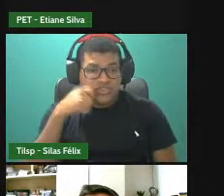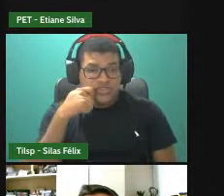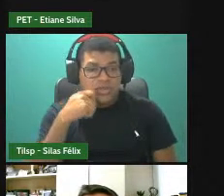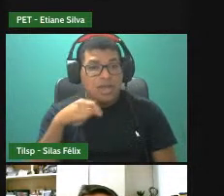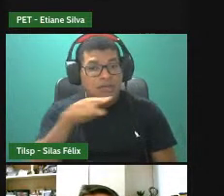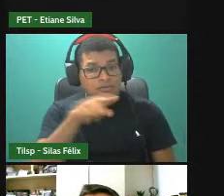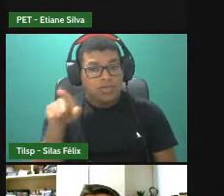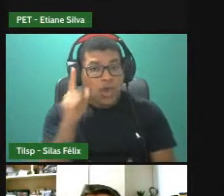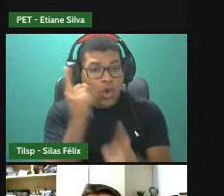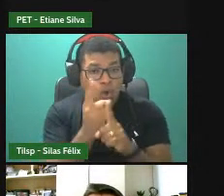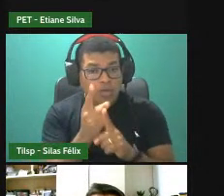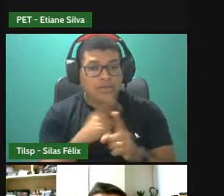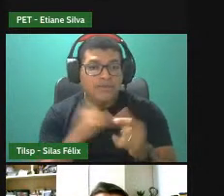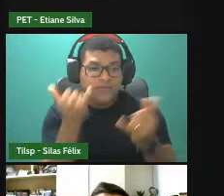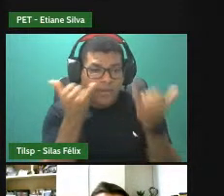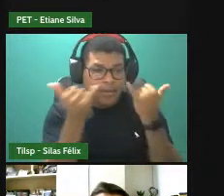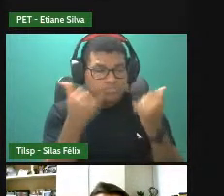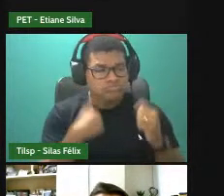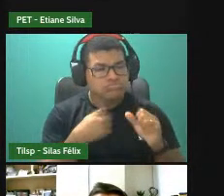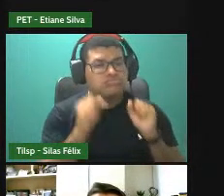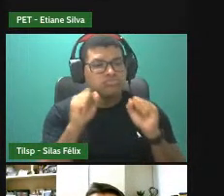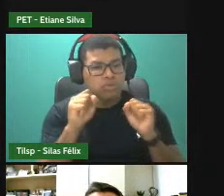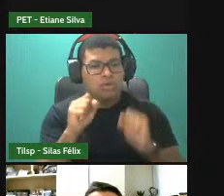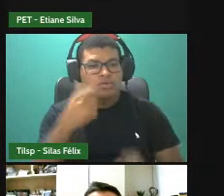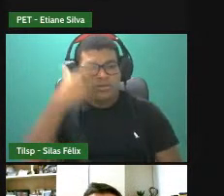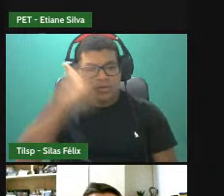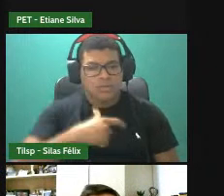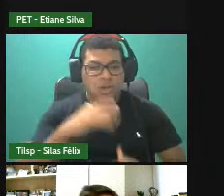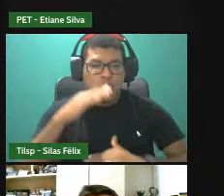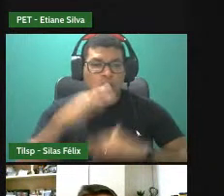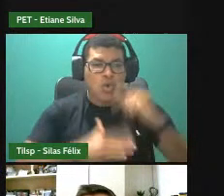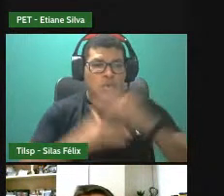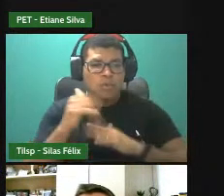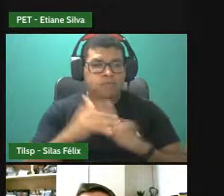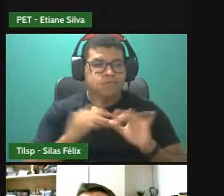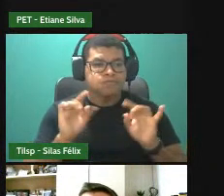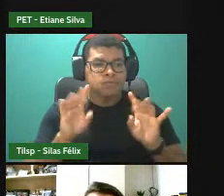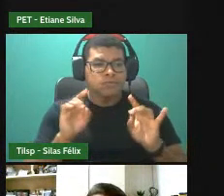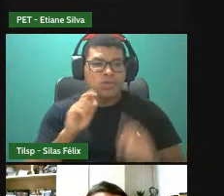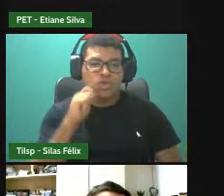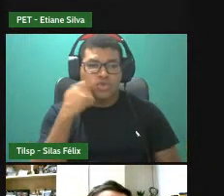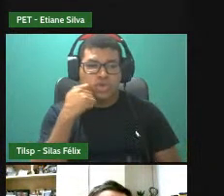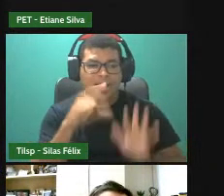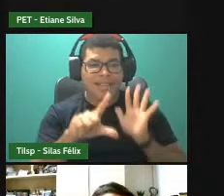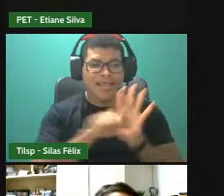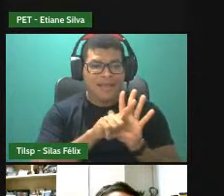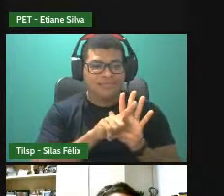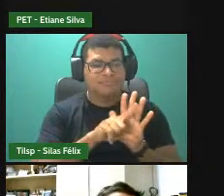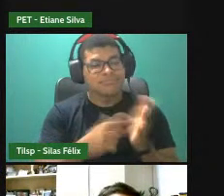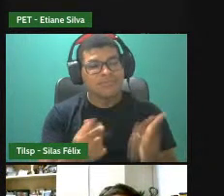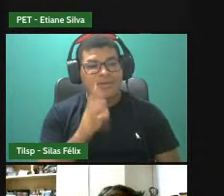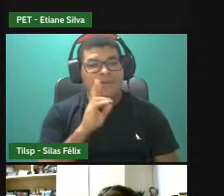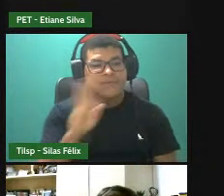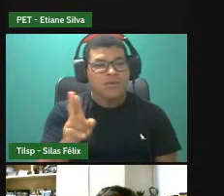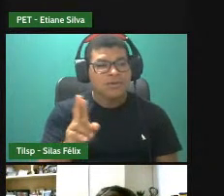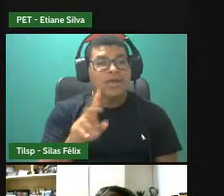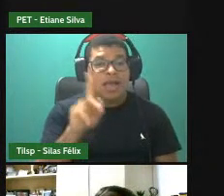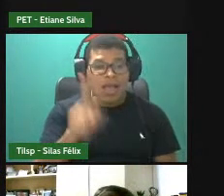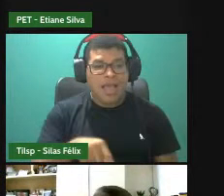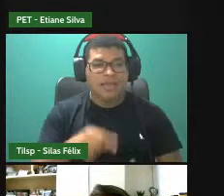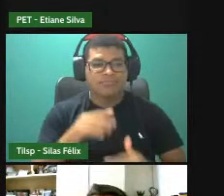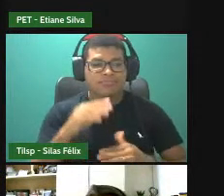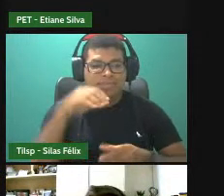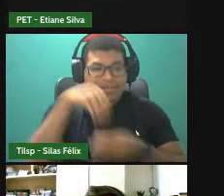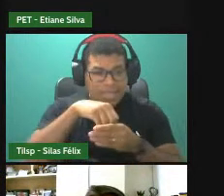encontram a informação, né, que eu posso me inscrever como especialista em odontologia legal. Então, respondendo à pergunta, sim, é uma